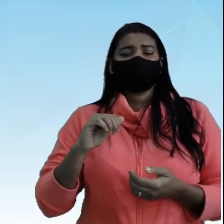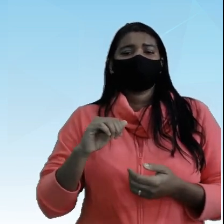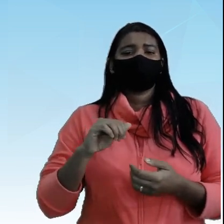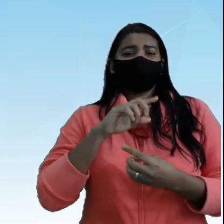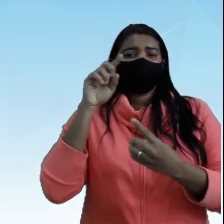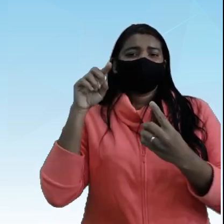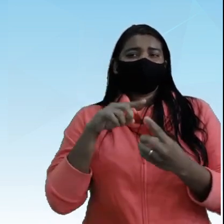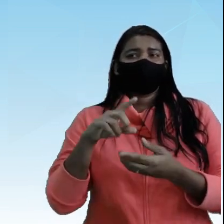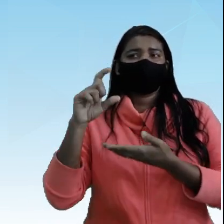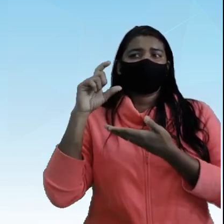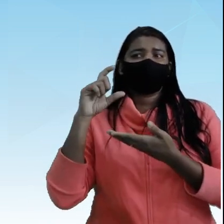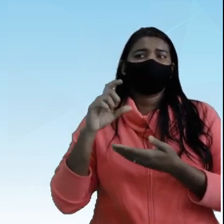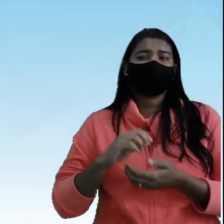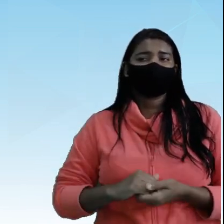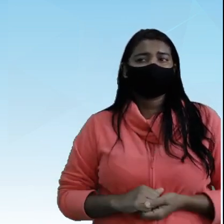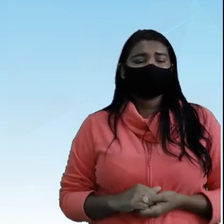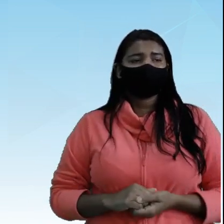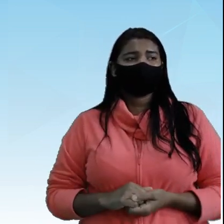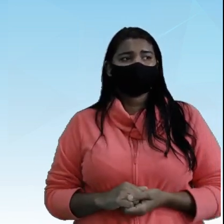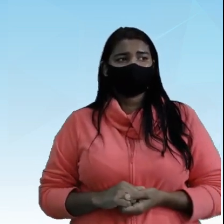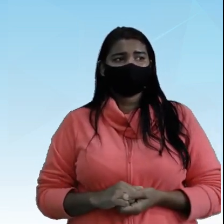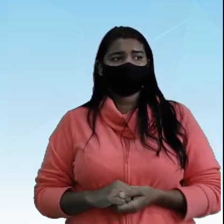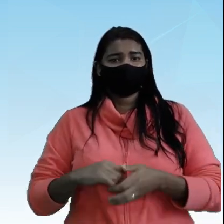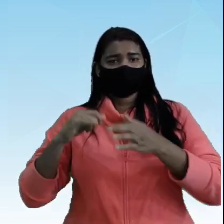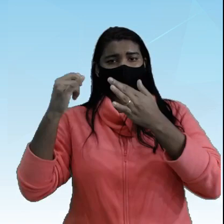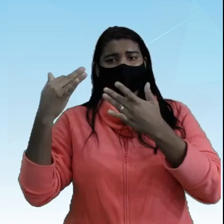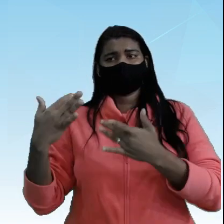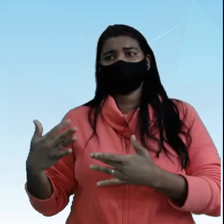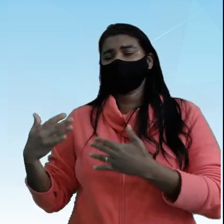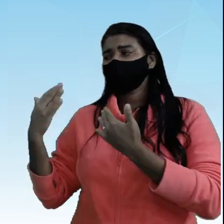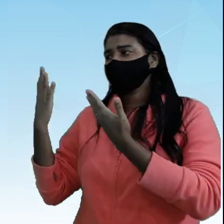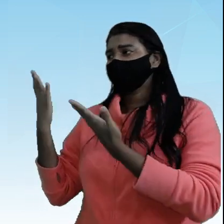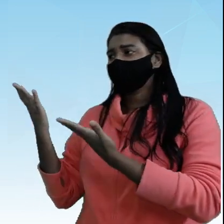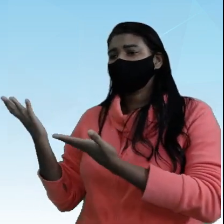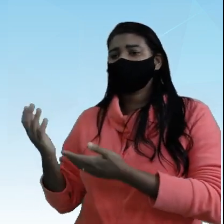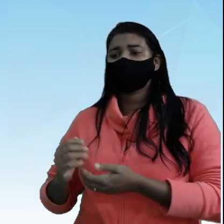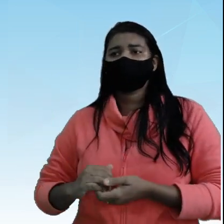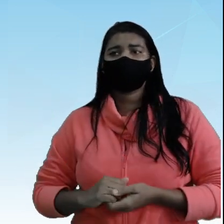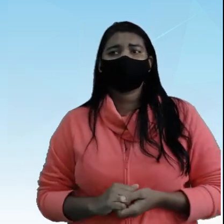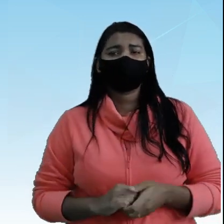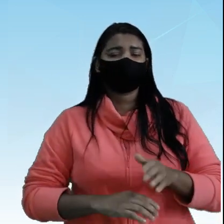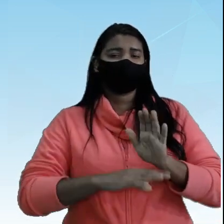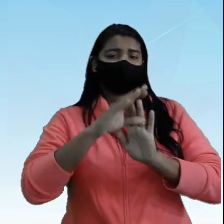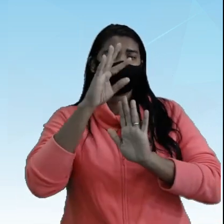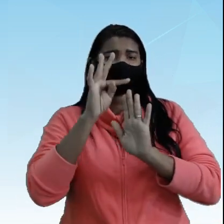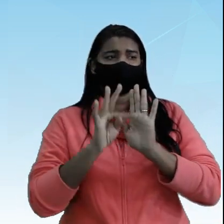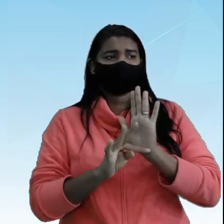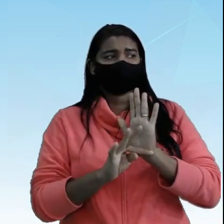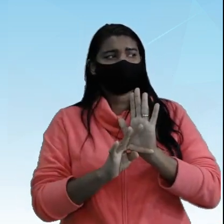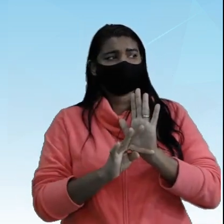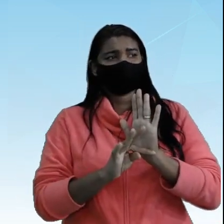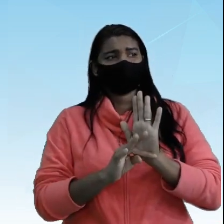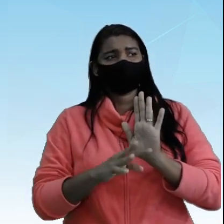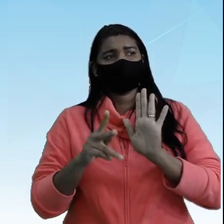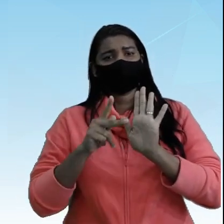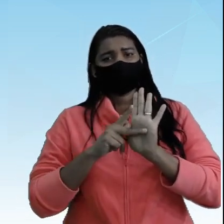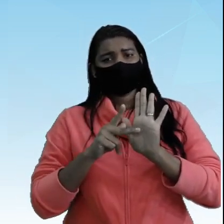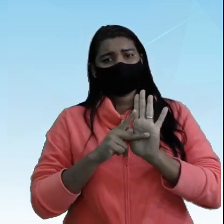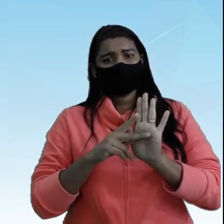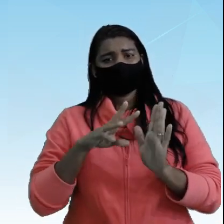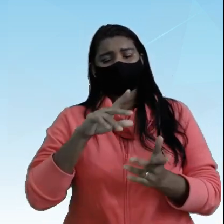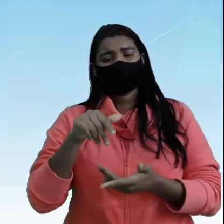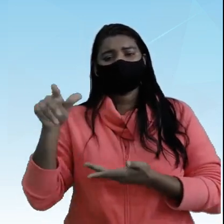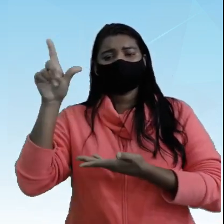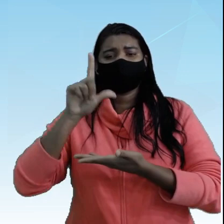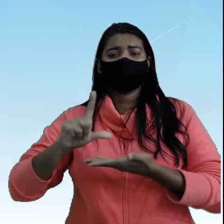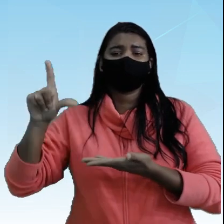Lembrar que essas palavras não foram colocadas aleatoriamente. É um texto que pertence a um mundo